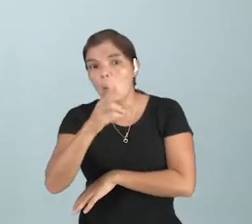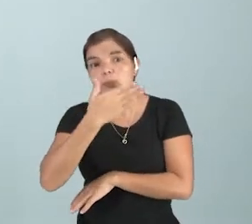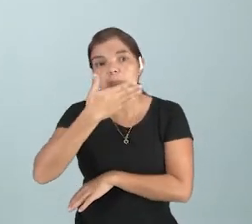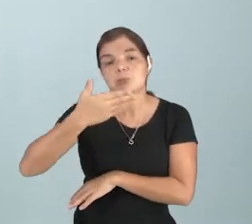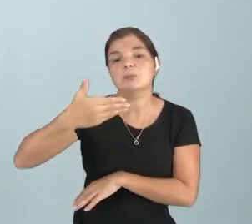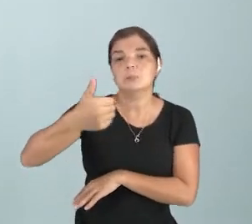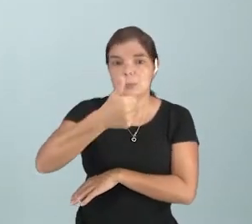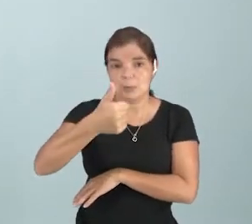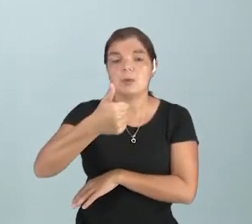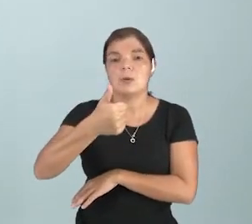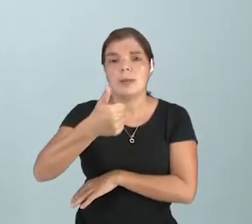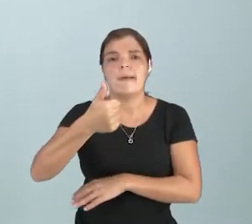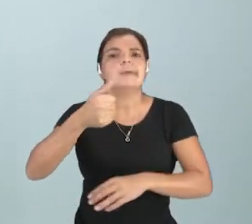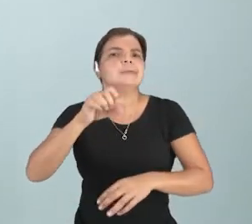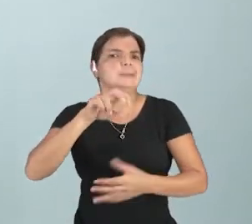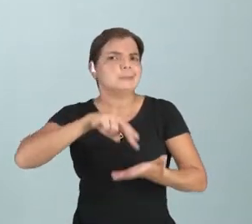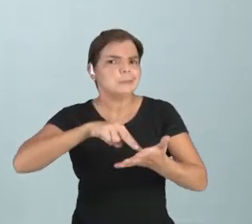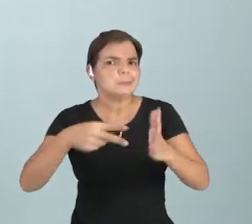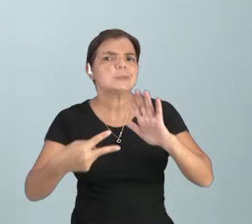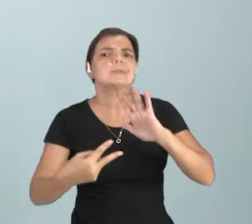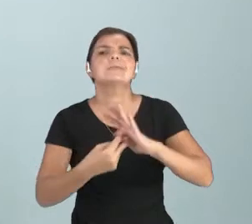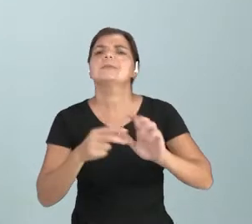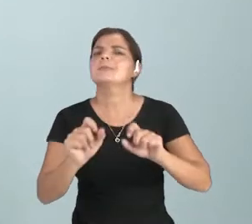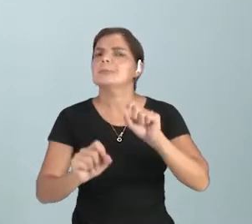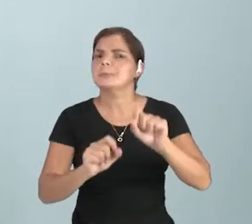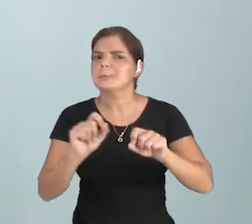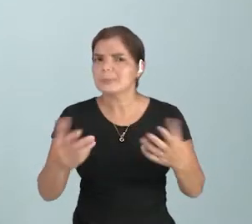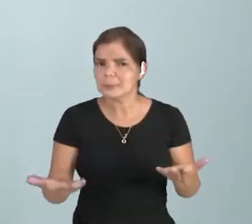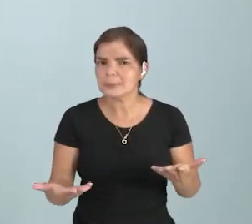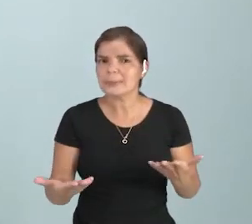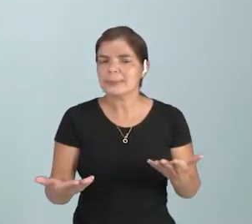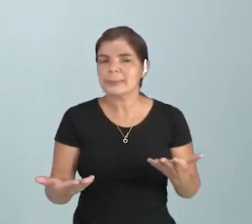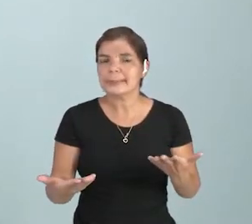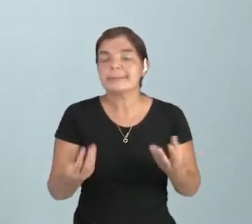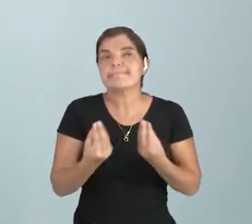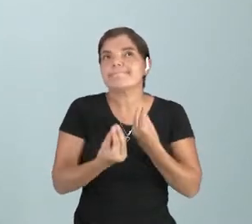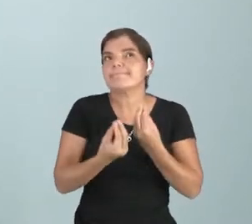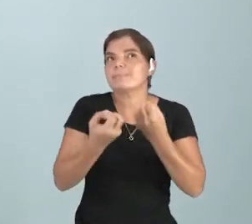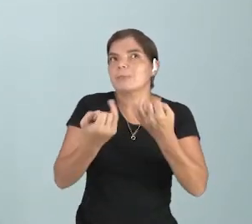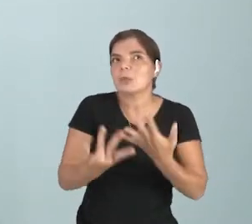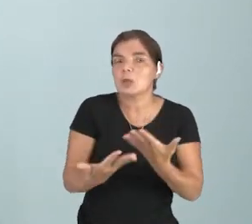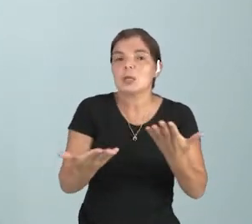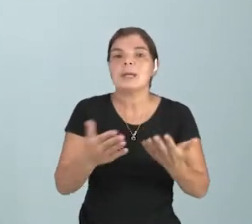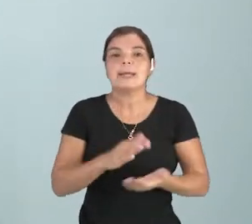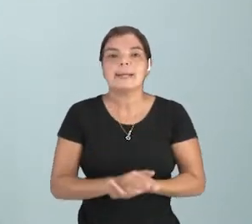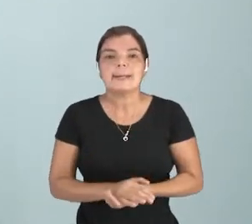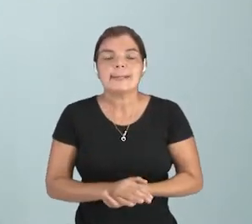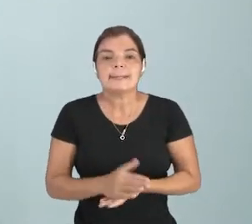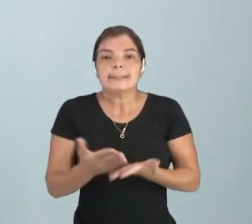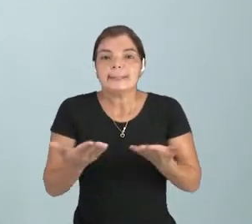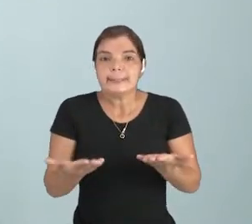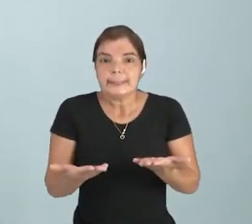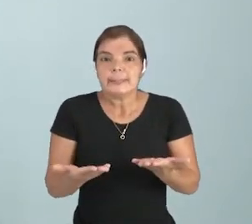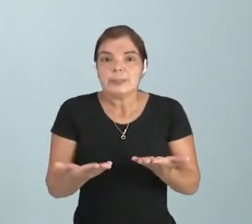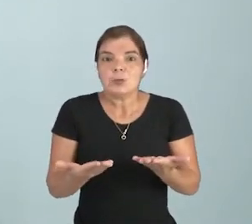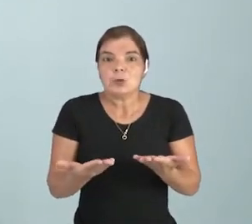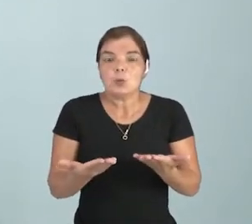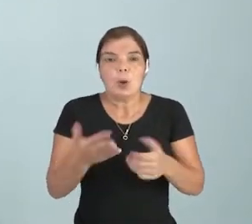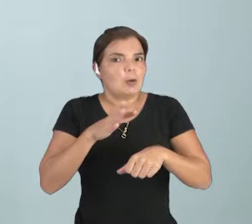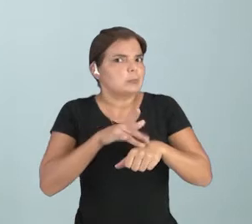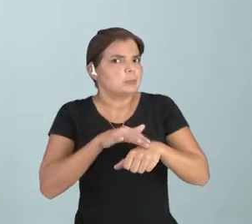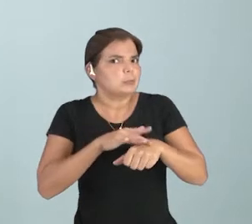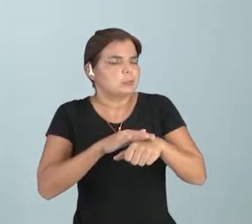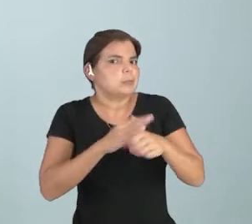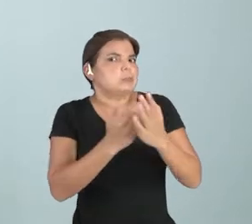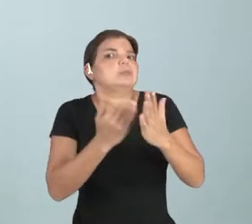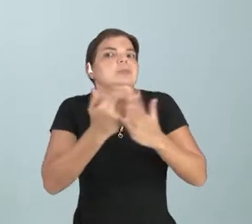fala que melhorar, gente, não é que a gente vai como é que eu posso dizer para vocês, assim, dar um upgrade na doença. Não,